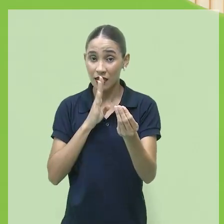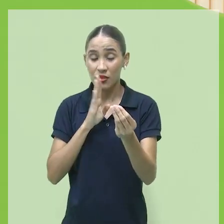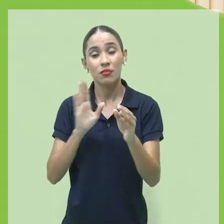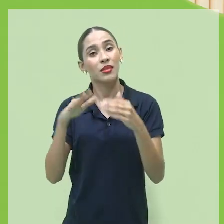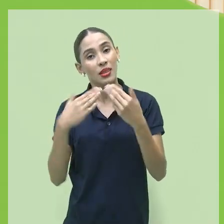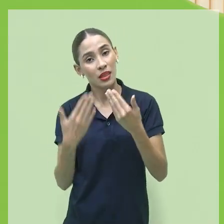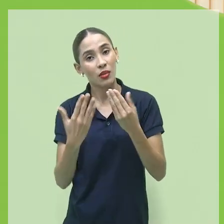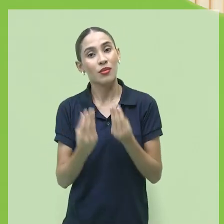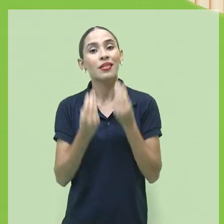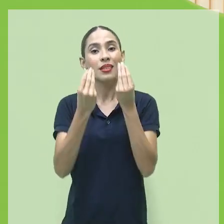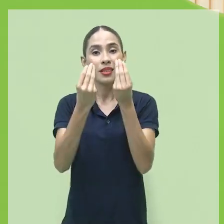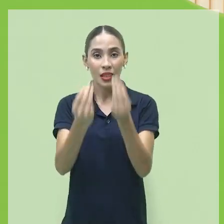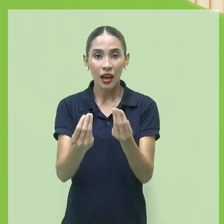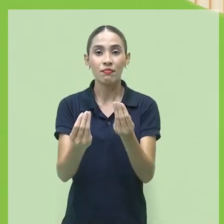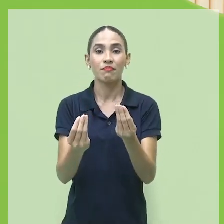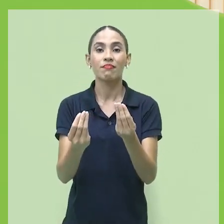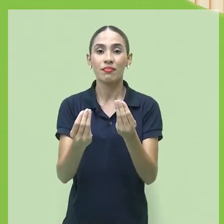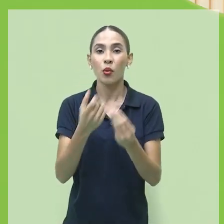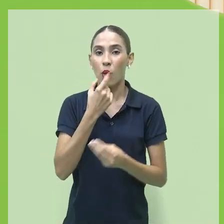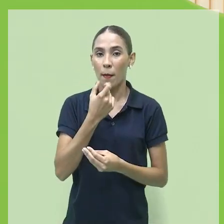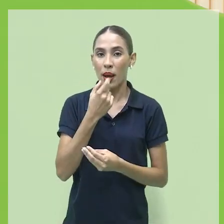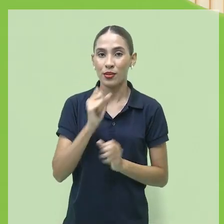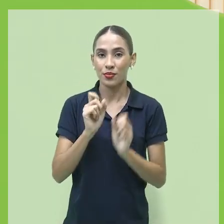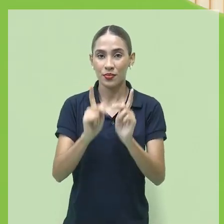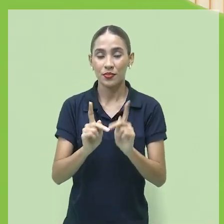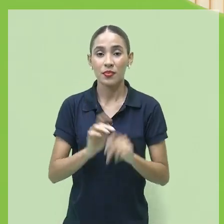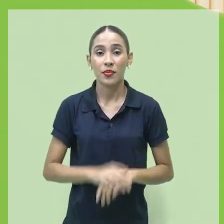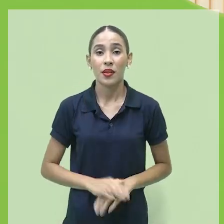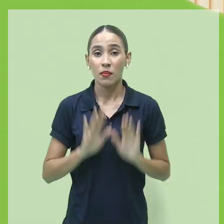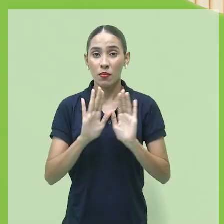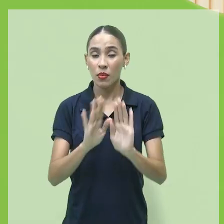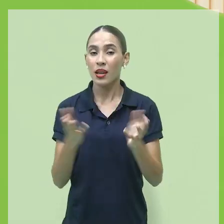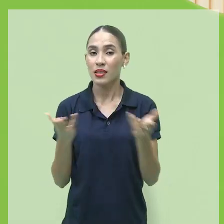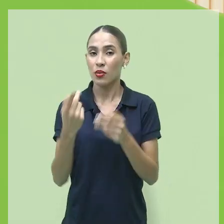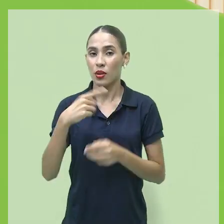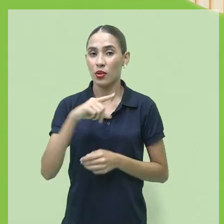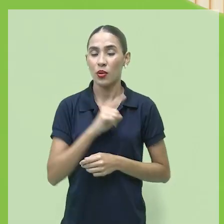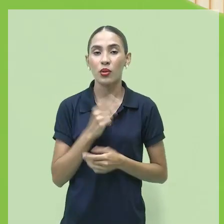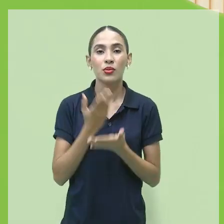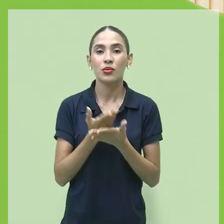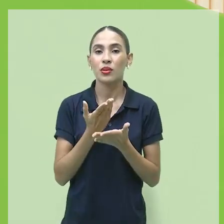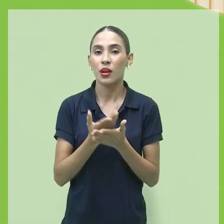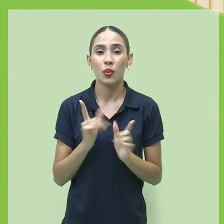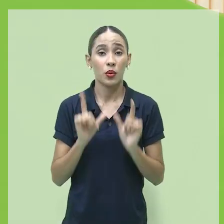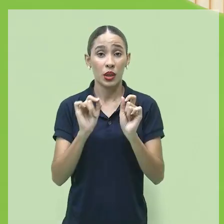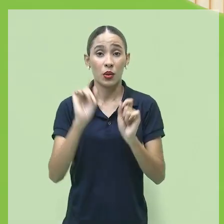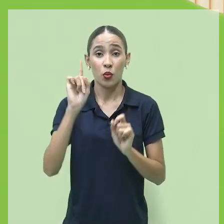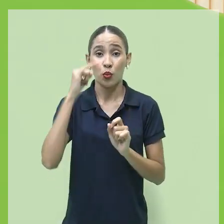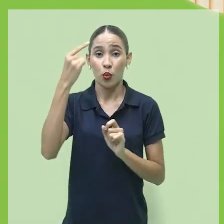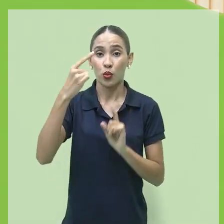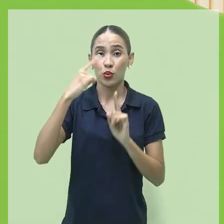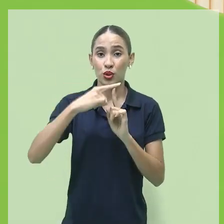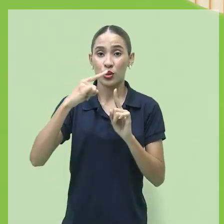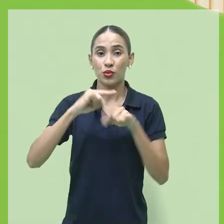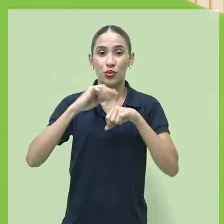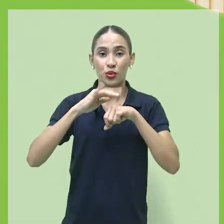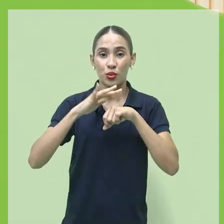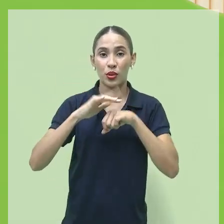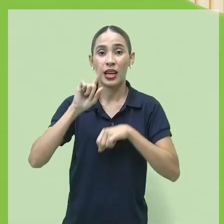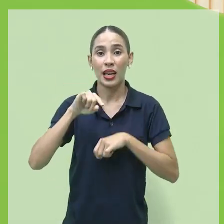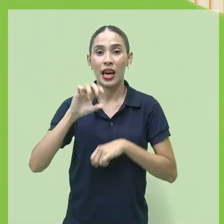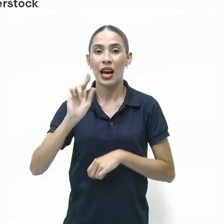ele oferece esses medicamentos. E agora a gente vai observar um outro tipo de infecção, que